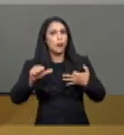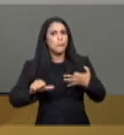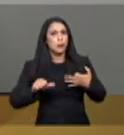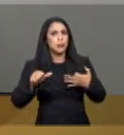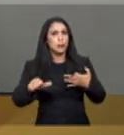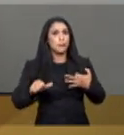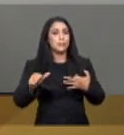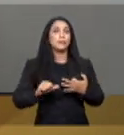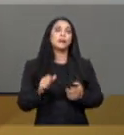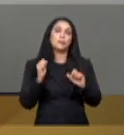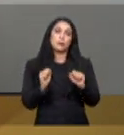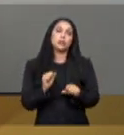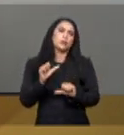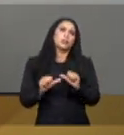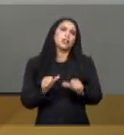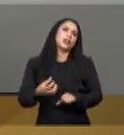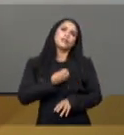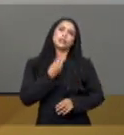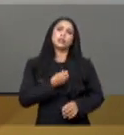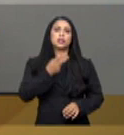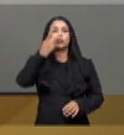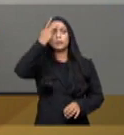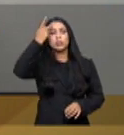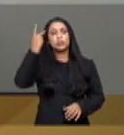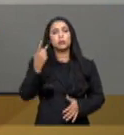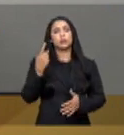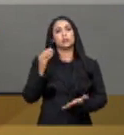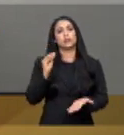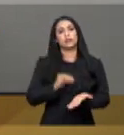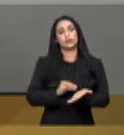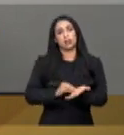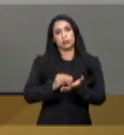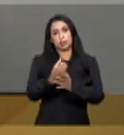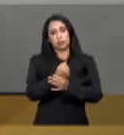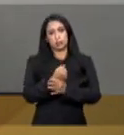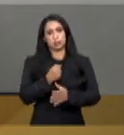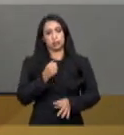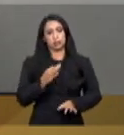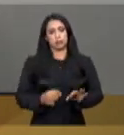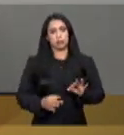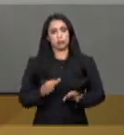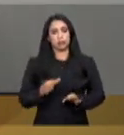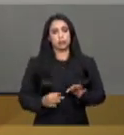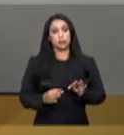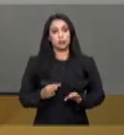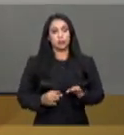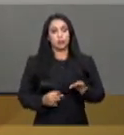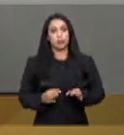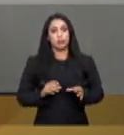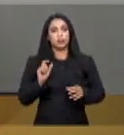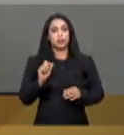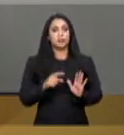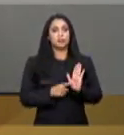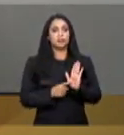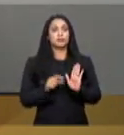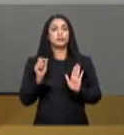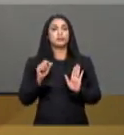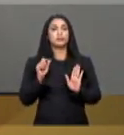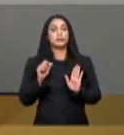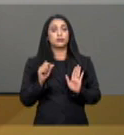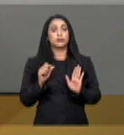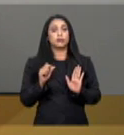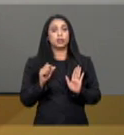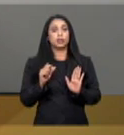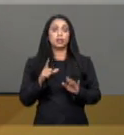na vida das pessoas, comprometendo a segurança jurídica e a credibilidade, são as buscas e as que dizem respeito a posições